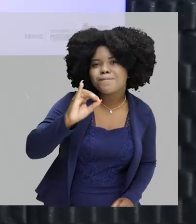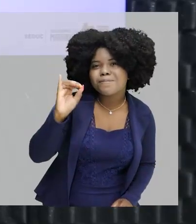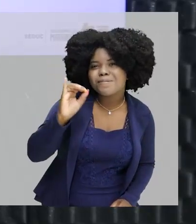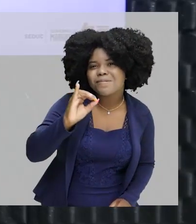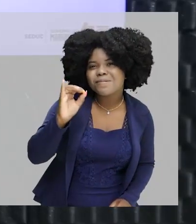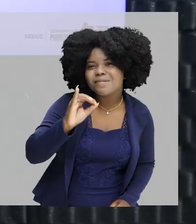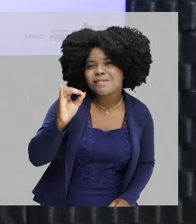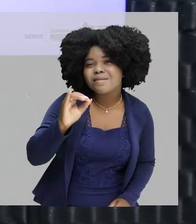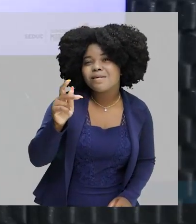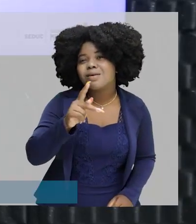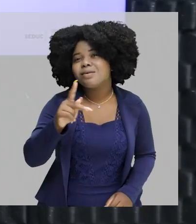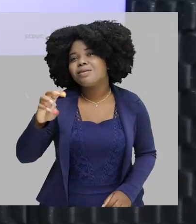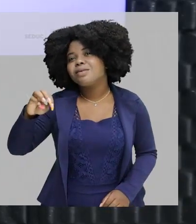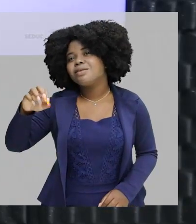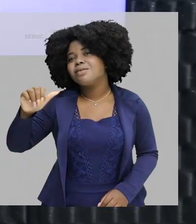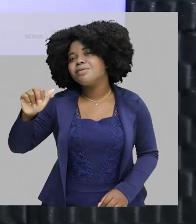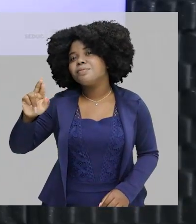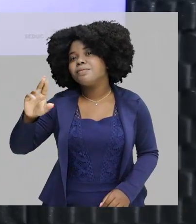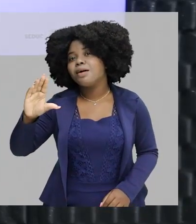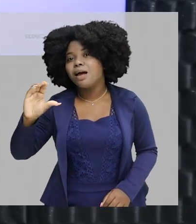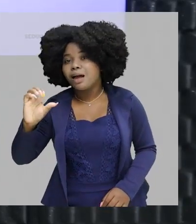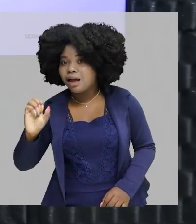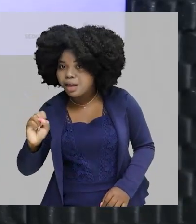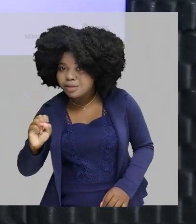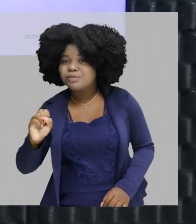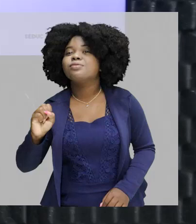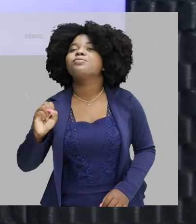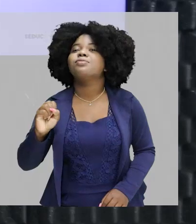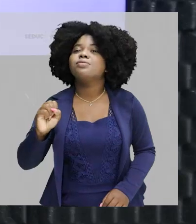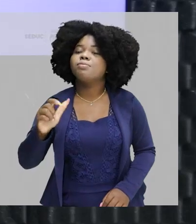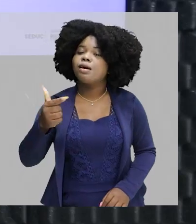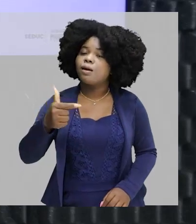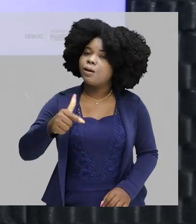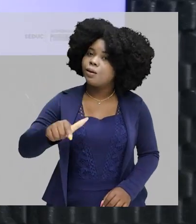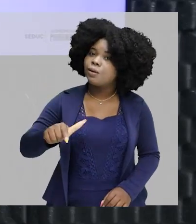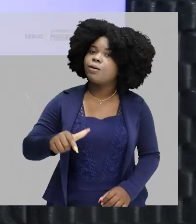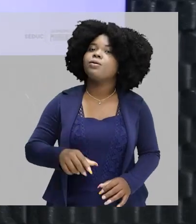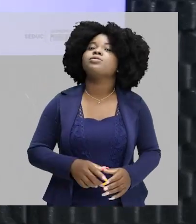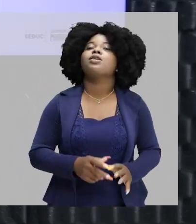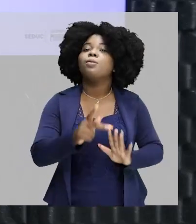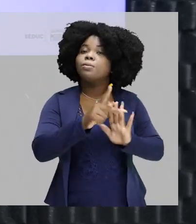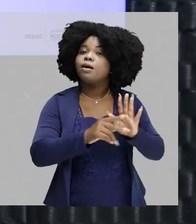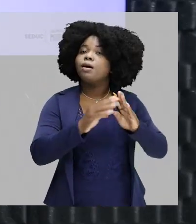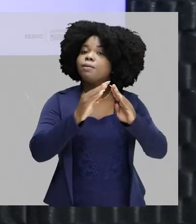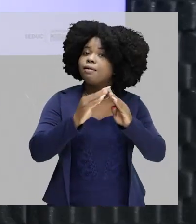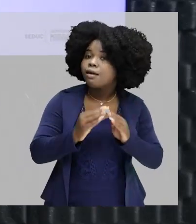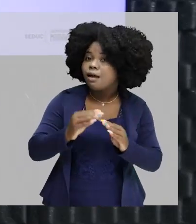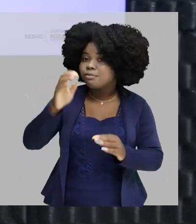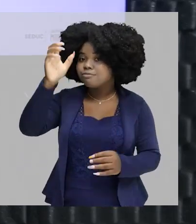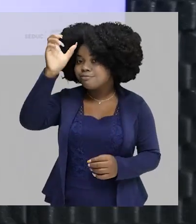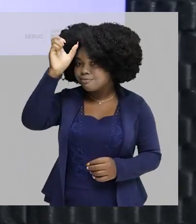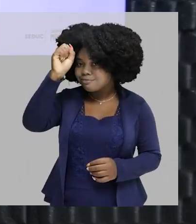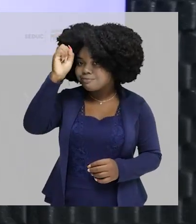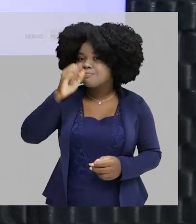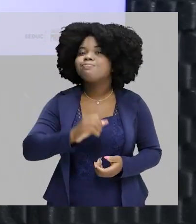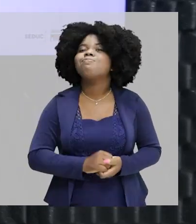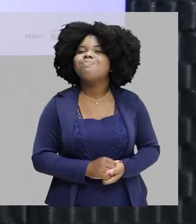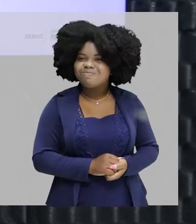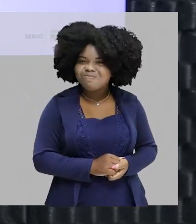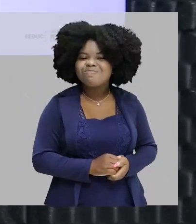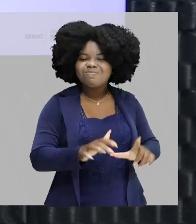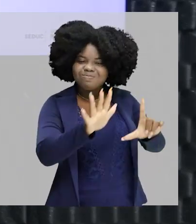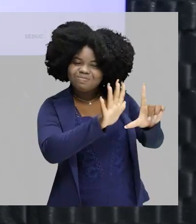Fala galera, professor Marcos Cunha na área para dar continuidade ao nosso projeto Fique em Casa Aprendendo da